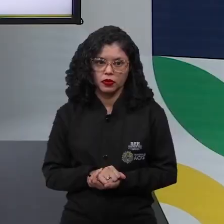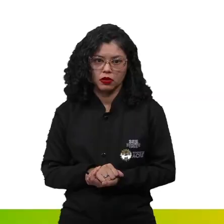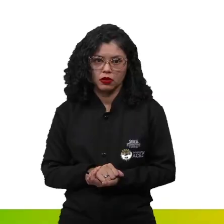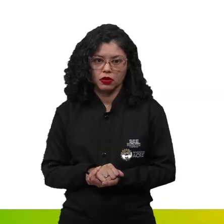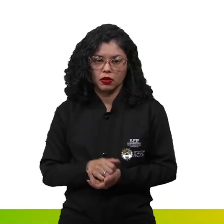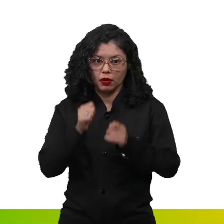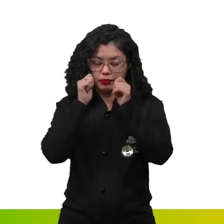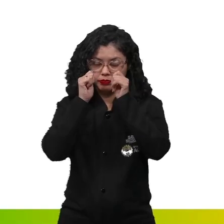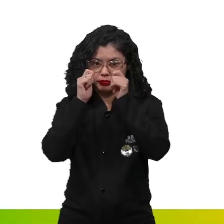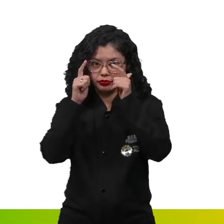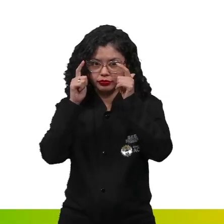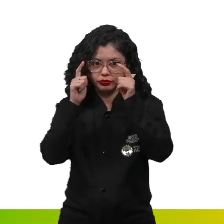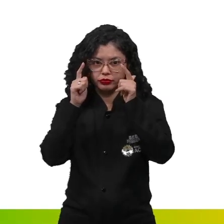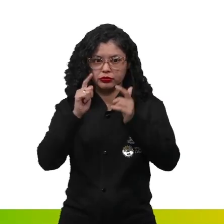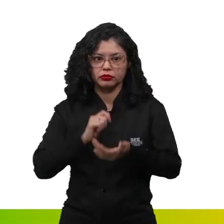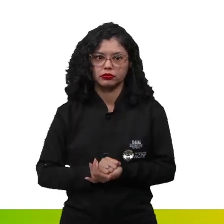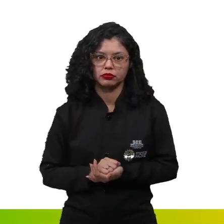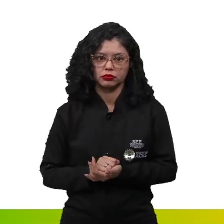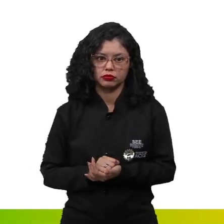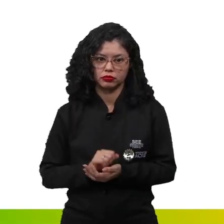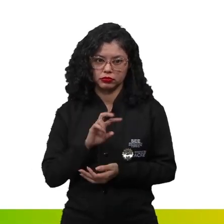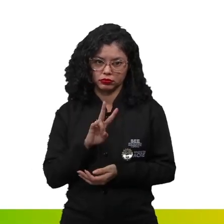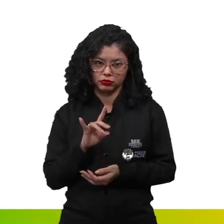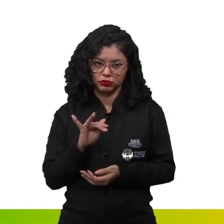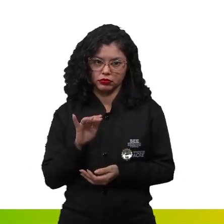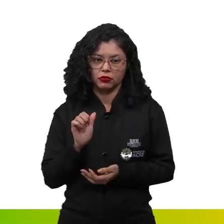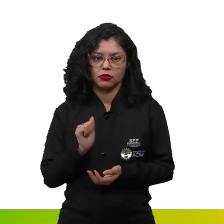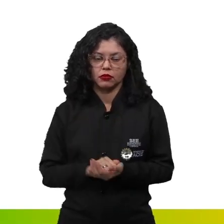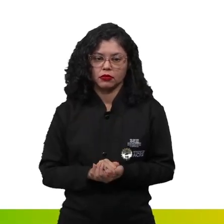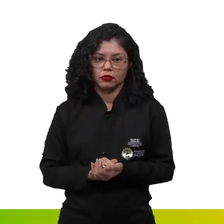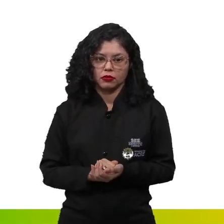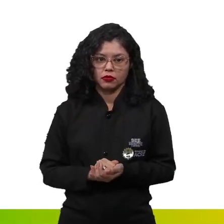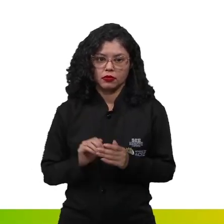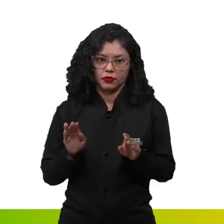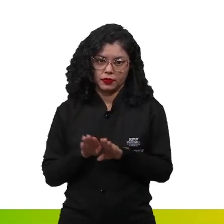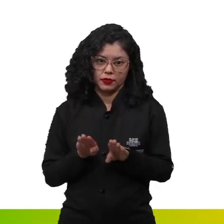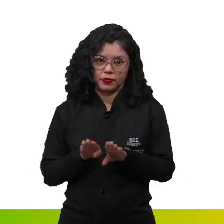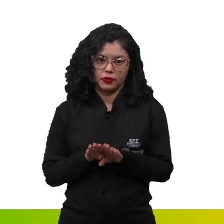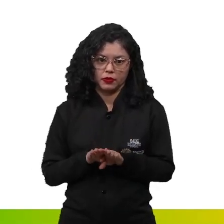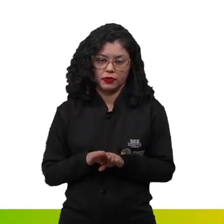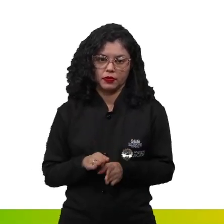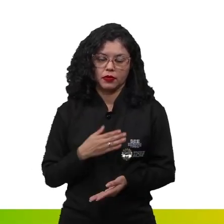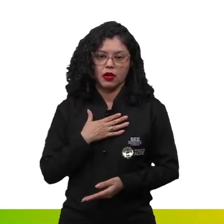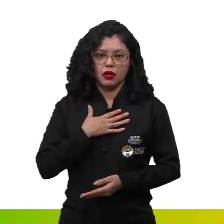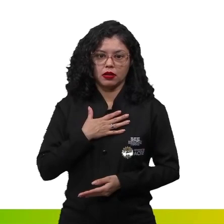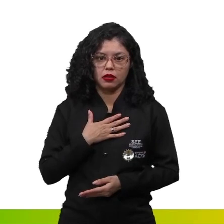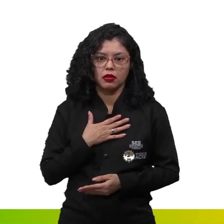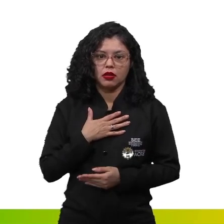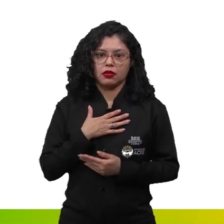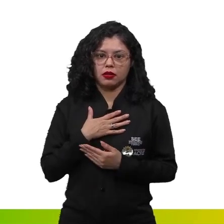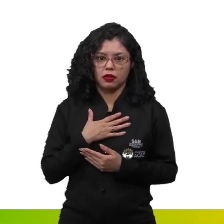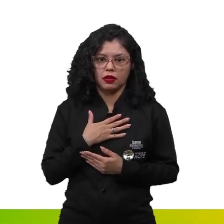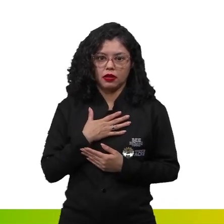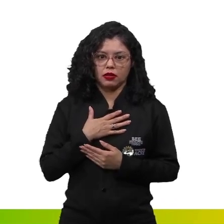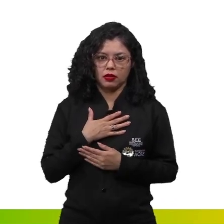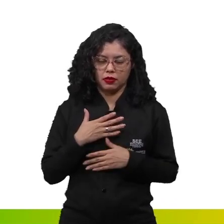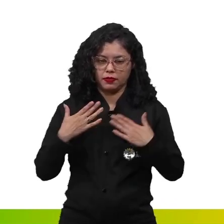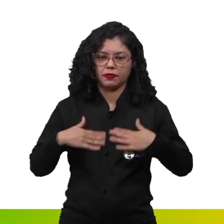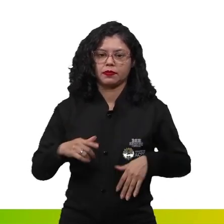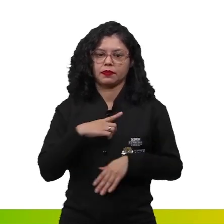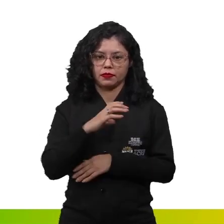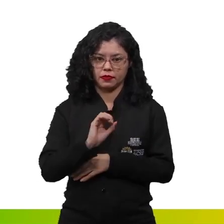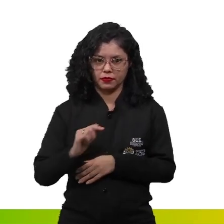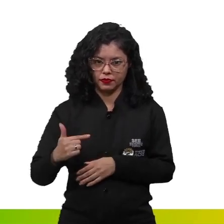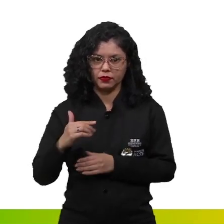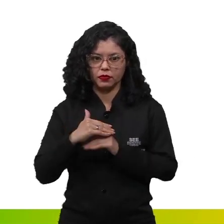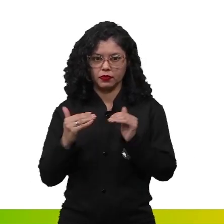a pupila dilata. As vias aéreas dilatam os brônquios, né? A gente começa a respirar mais rápido para ter mais oxigênio.